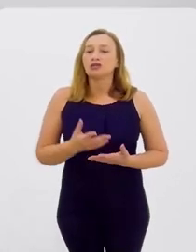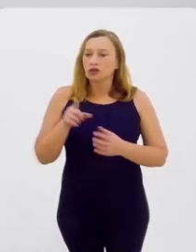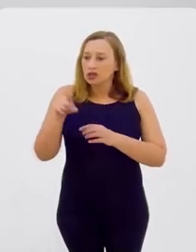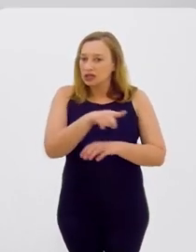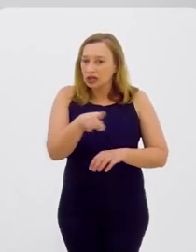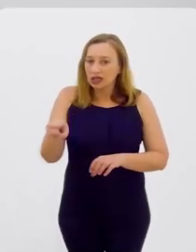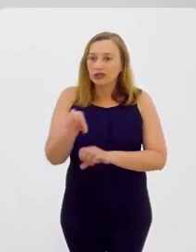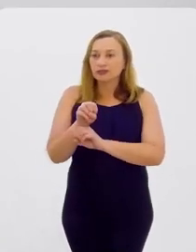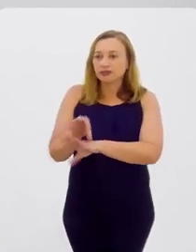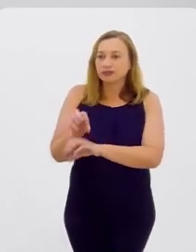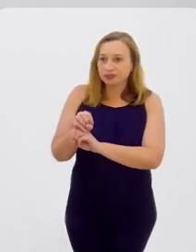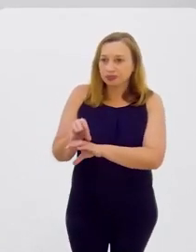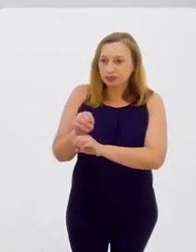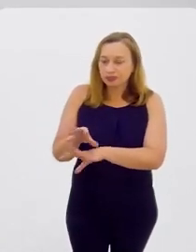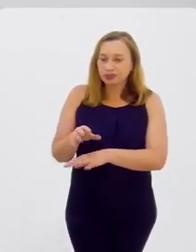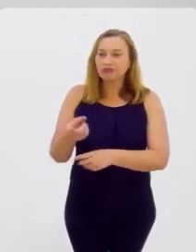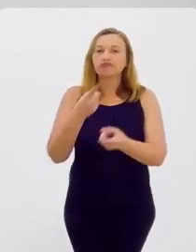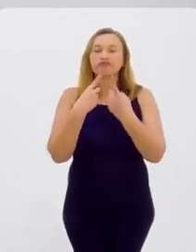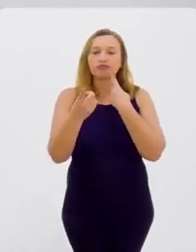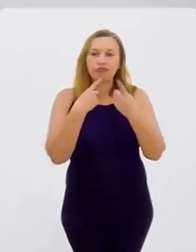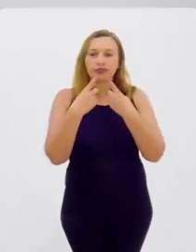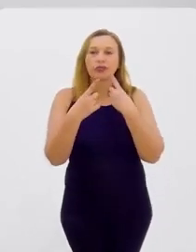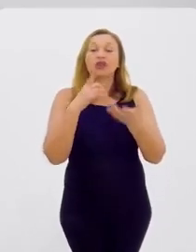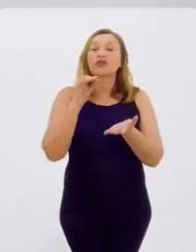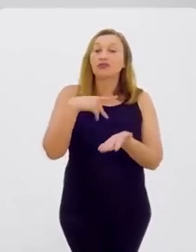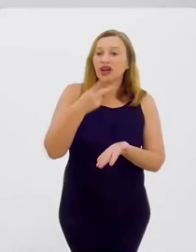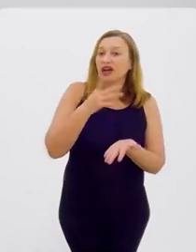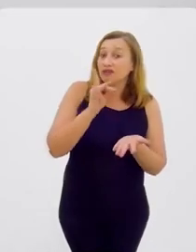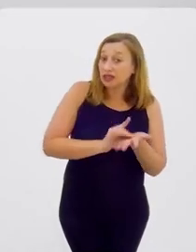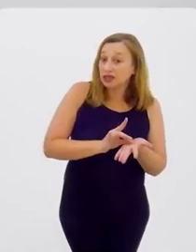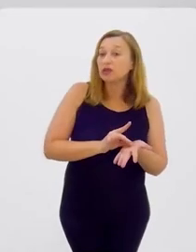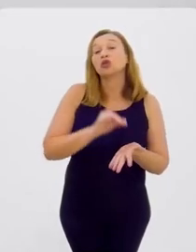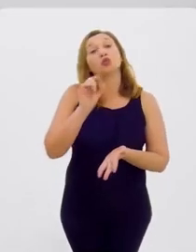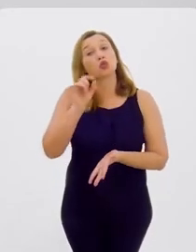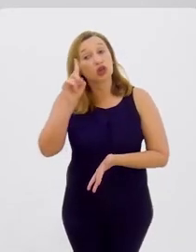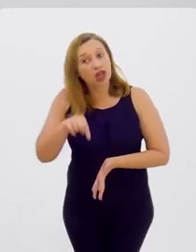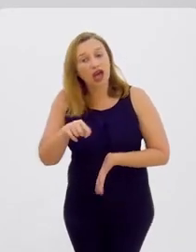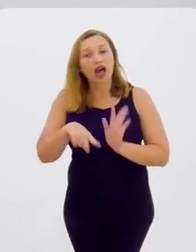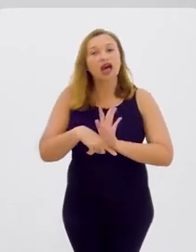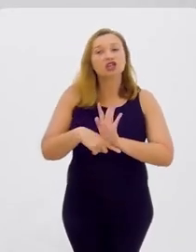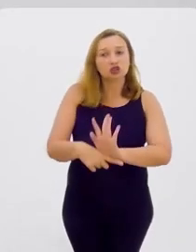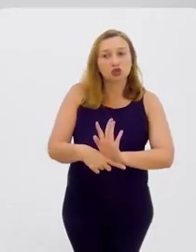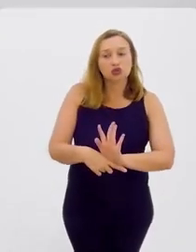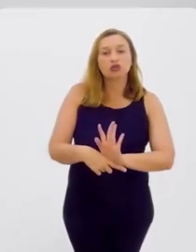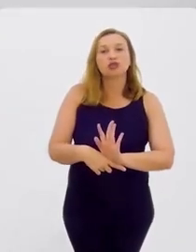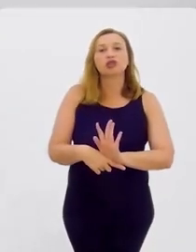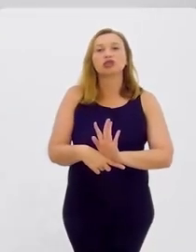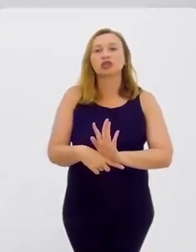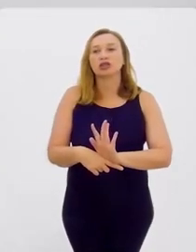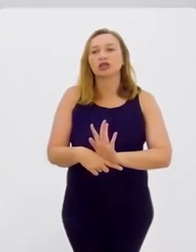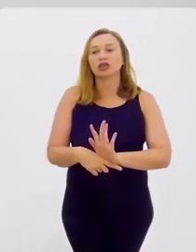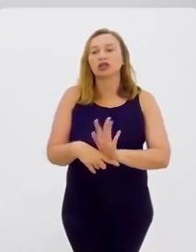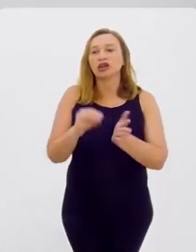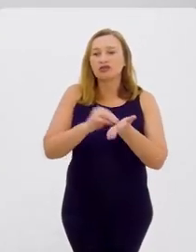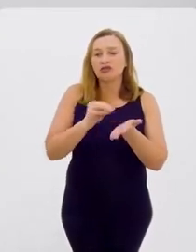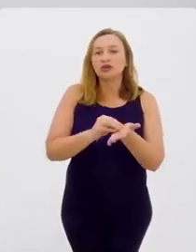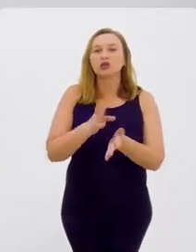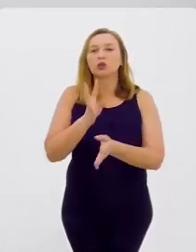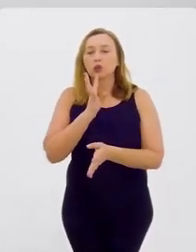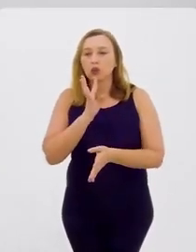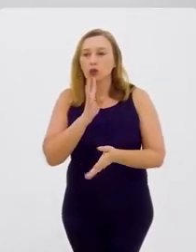que isso de vocês ensinarem a elas a dialogar e falar realmente o que é, isso ajuda nessa